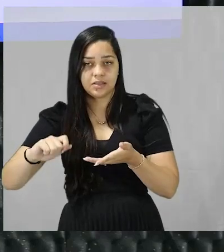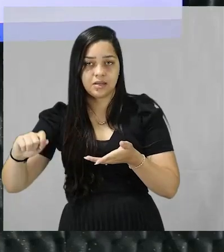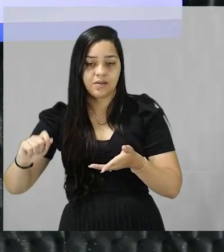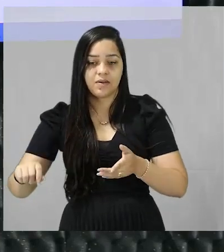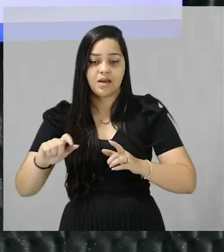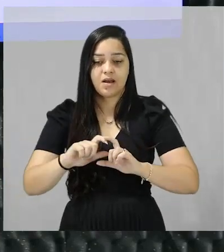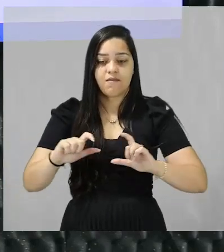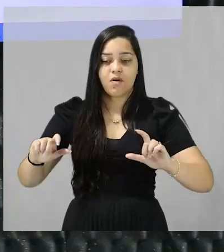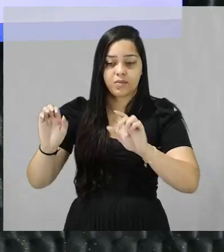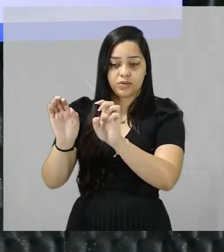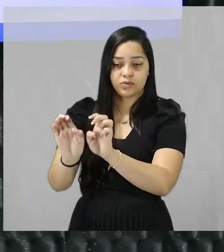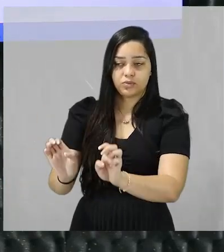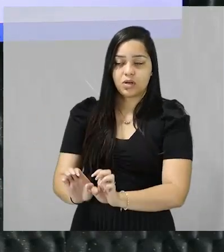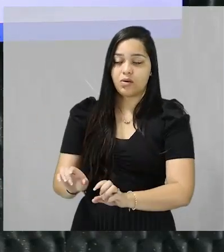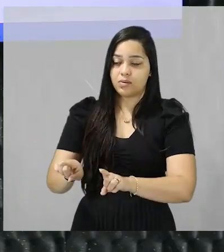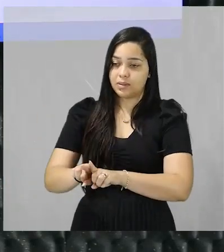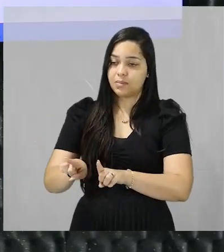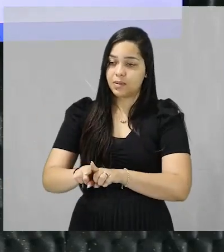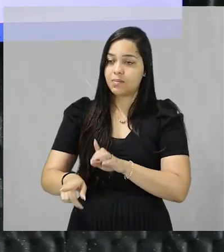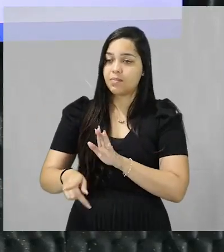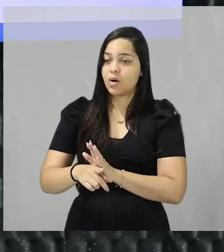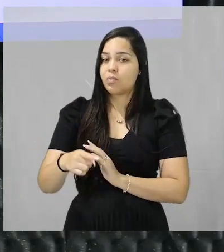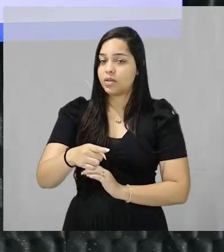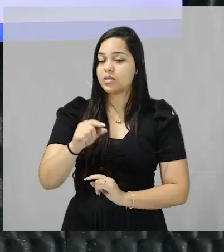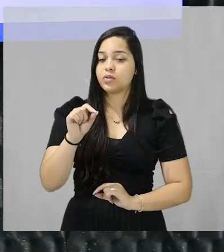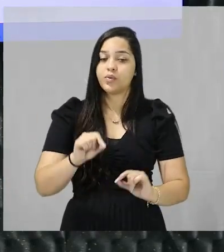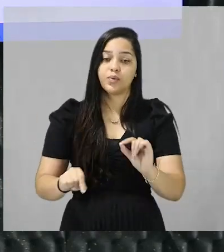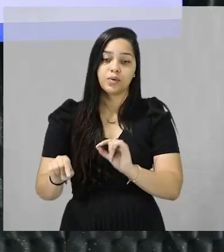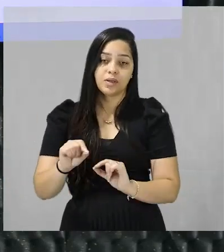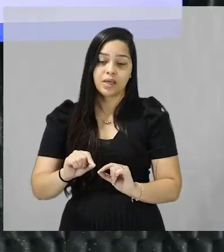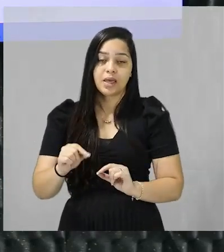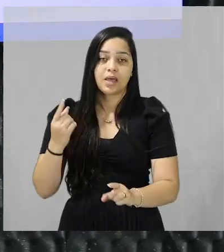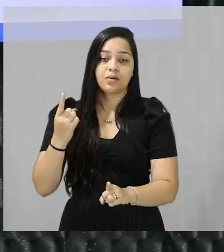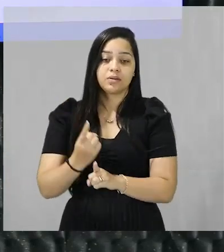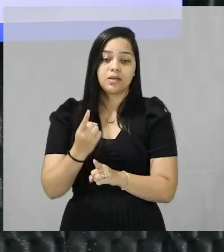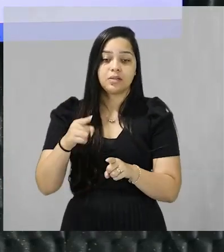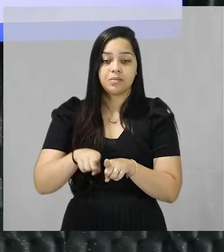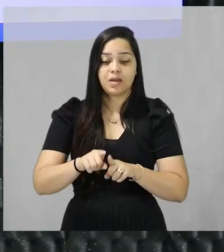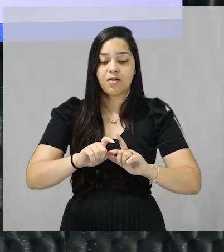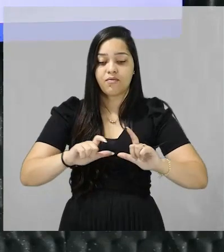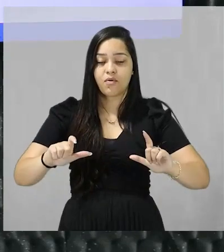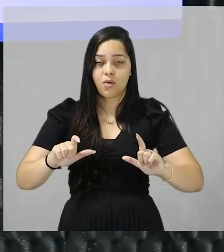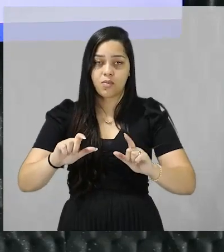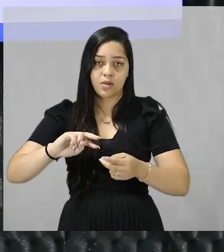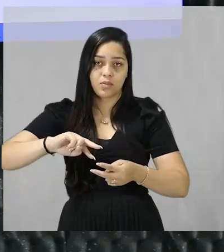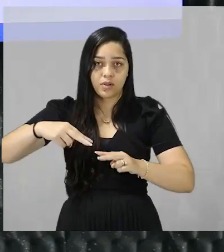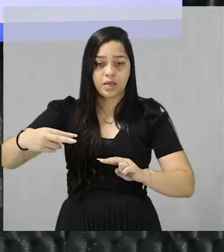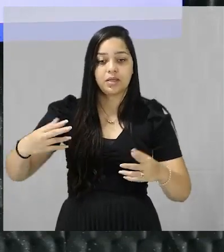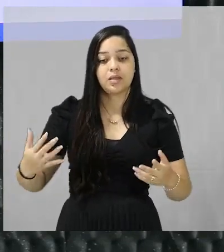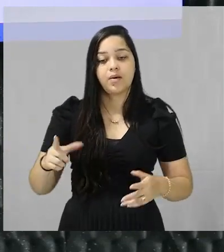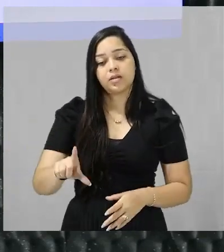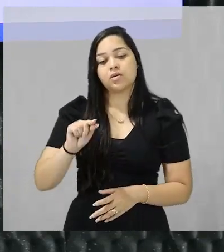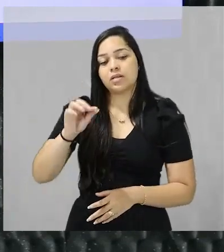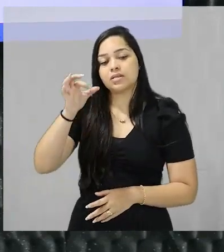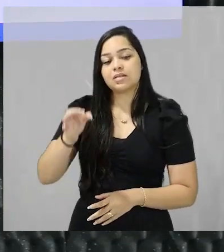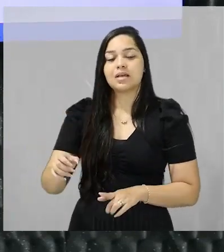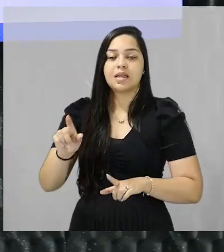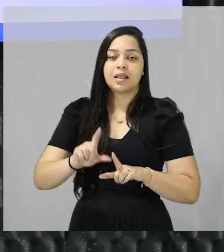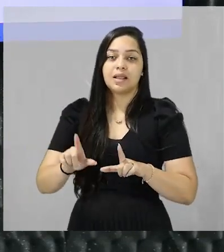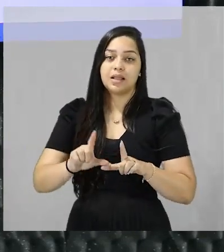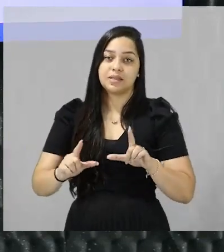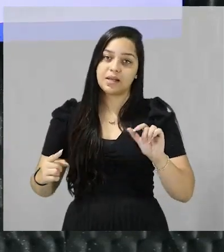fórmula estrutural e, a partir dessa fórmula estrutural, encontrar a fórmula molecular. Então, a alternativa correta, a letra